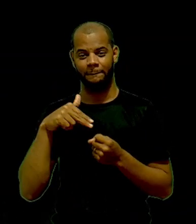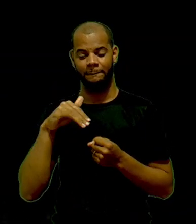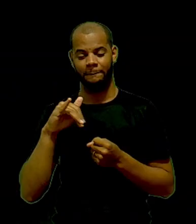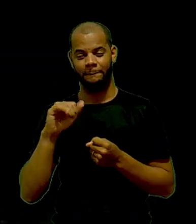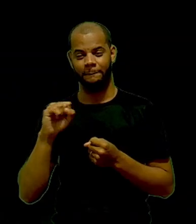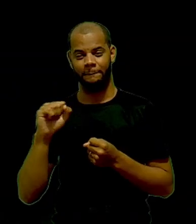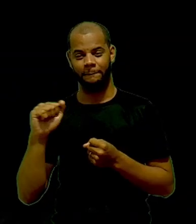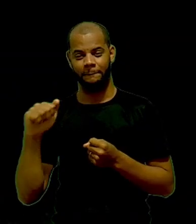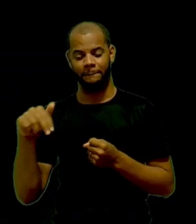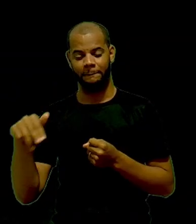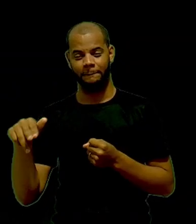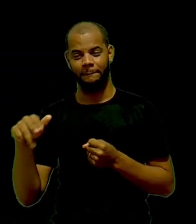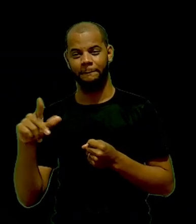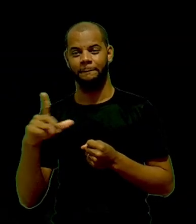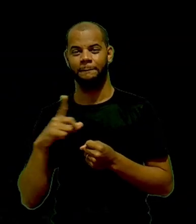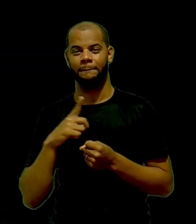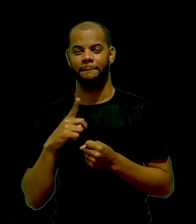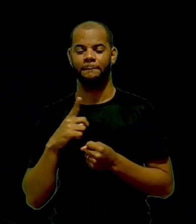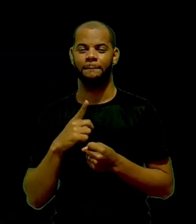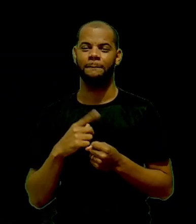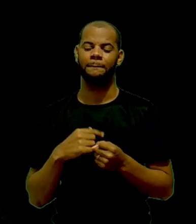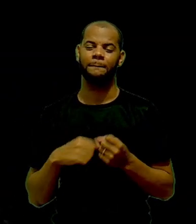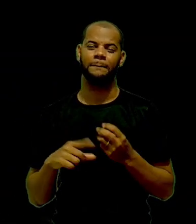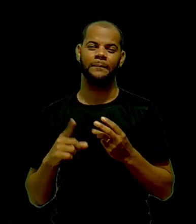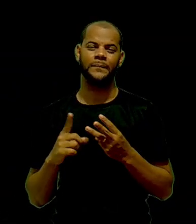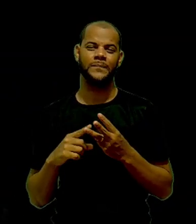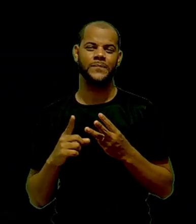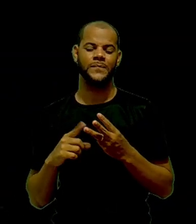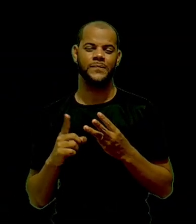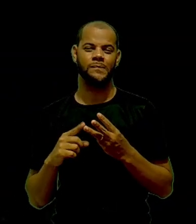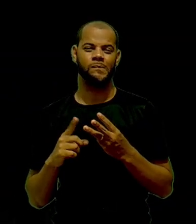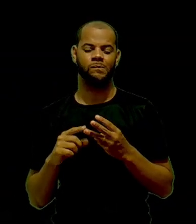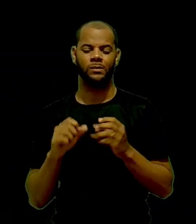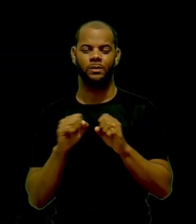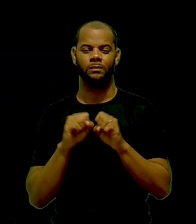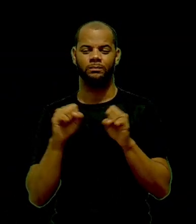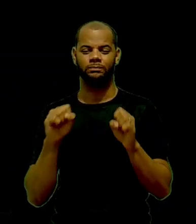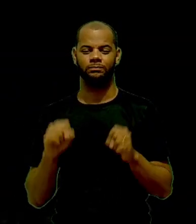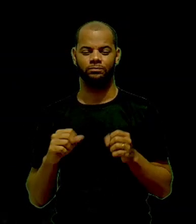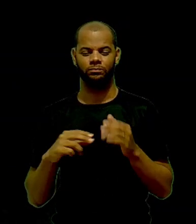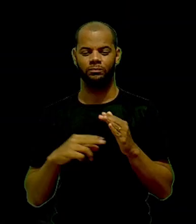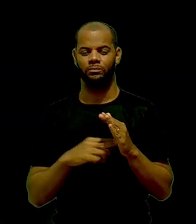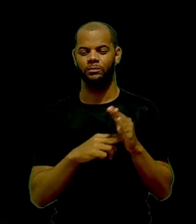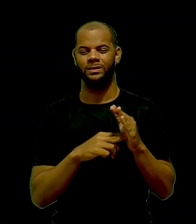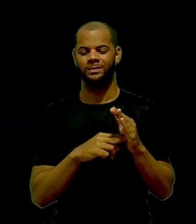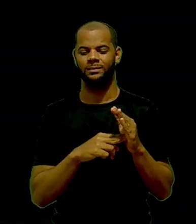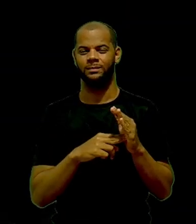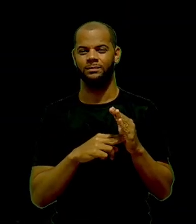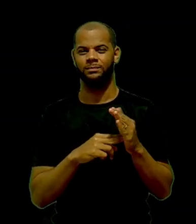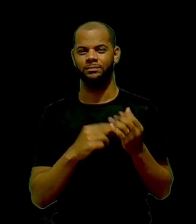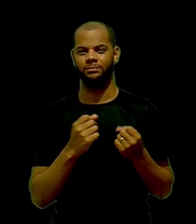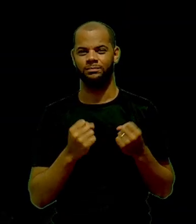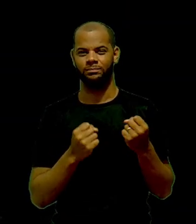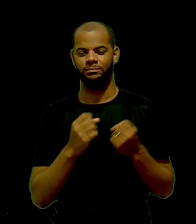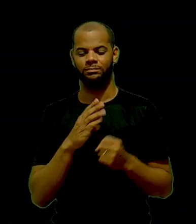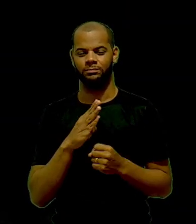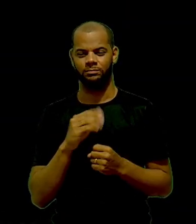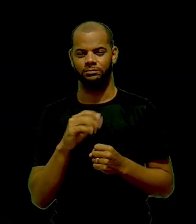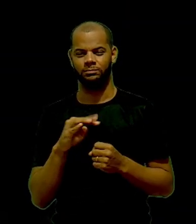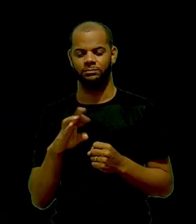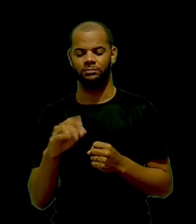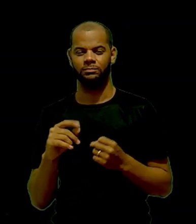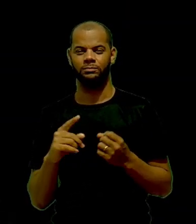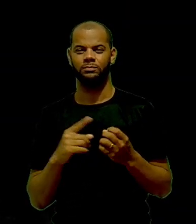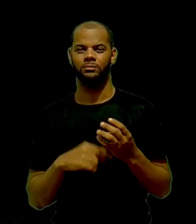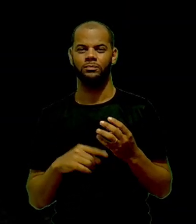100 kWh, 100 kWp. Nós temos aqui um sistema de carregamento veicular com baterias de segunda